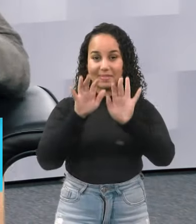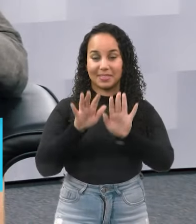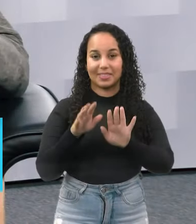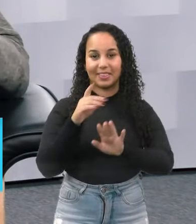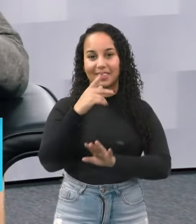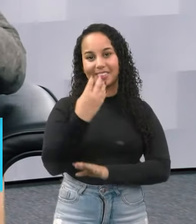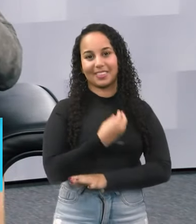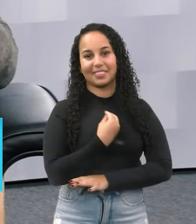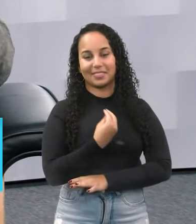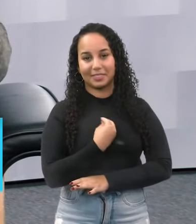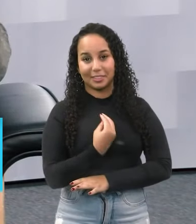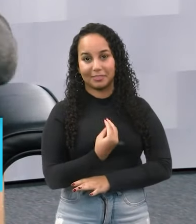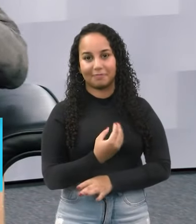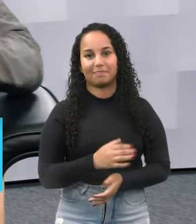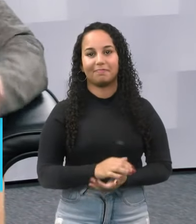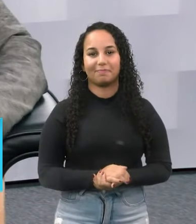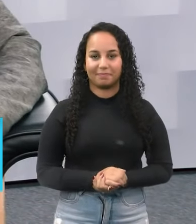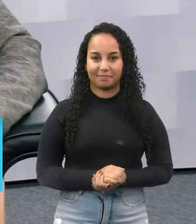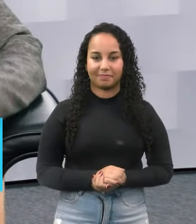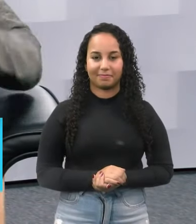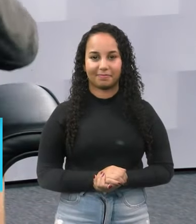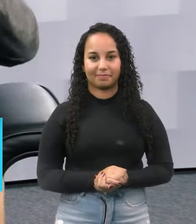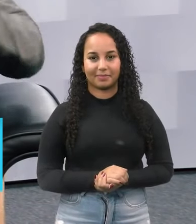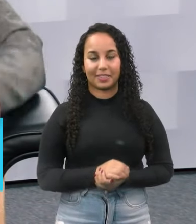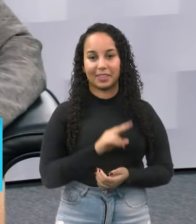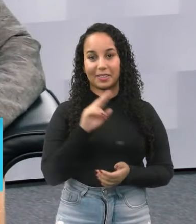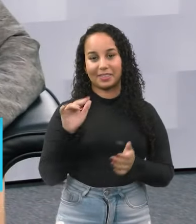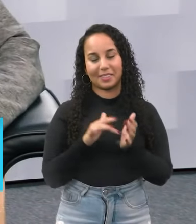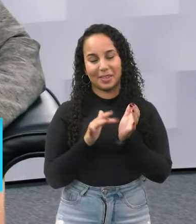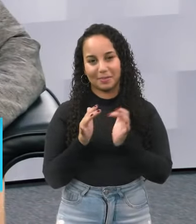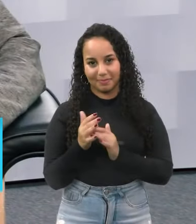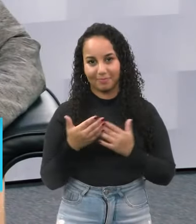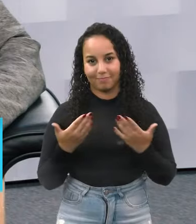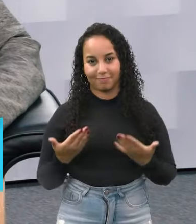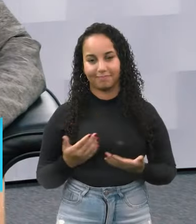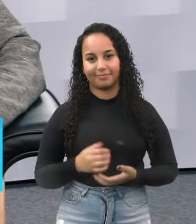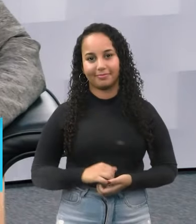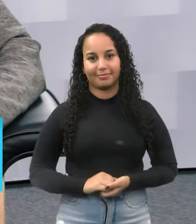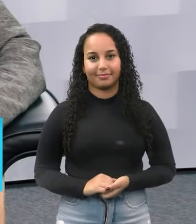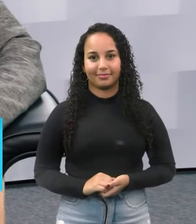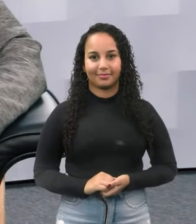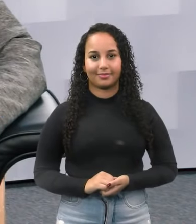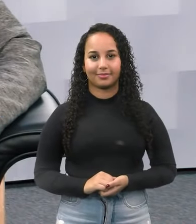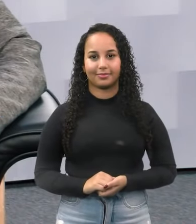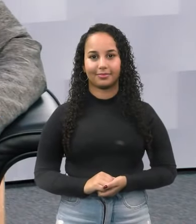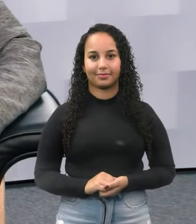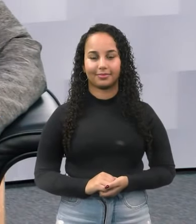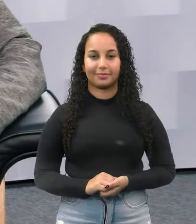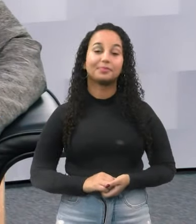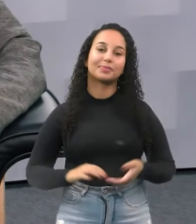que neste momento passa por uma grande batalha, mas que a vitória virá. Em nome de Jesus.